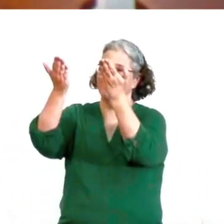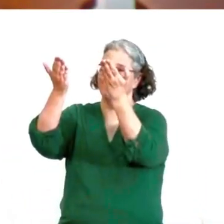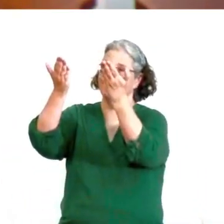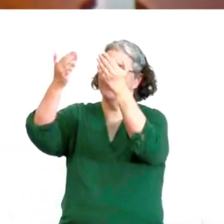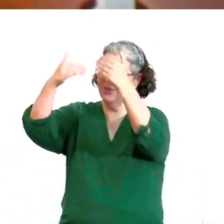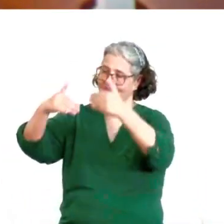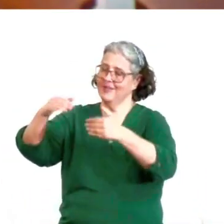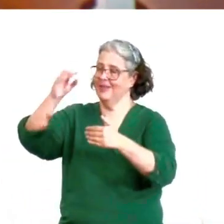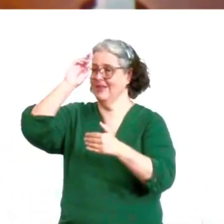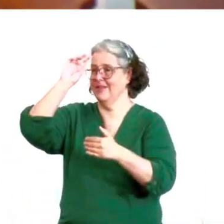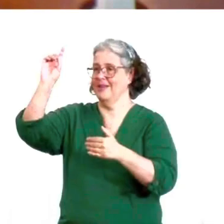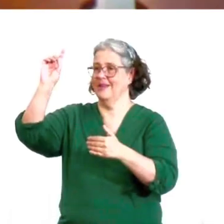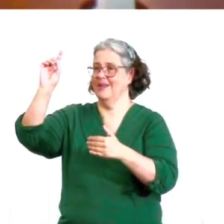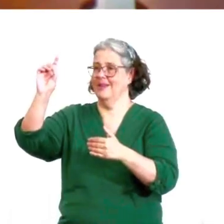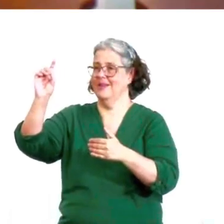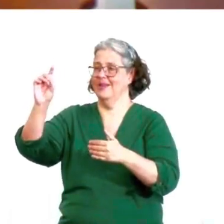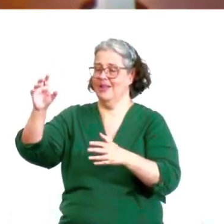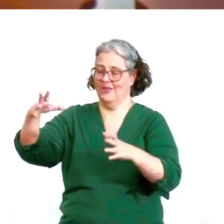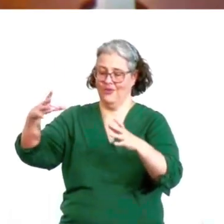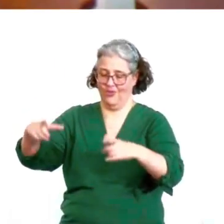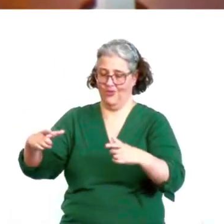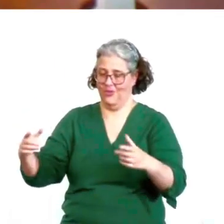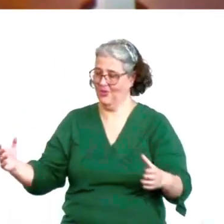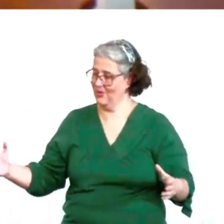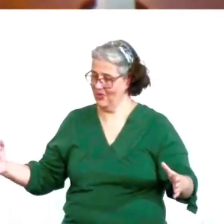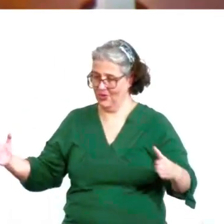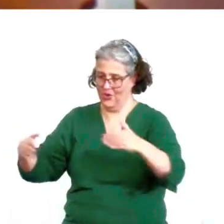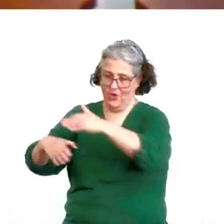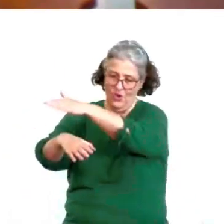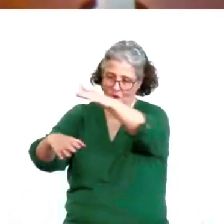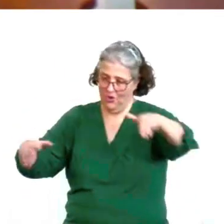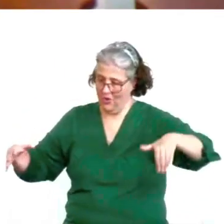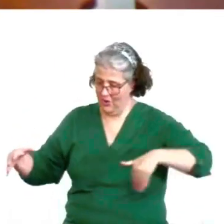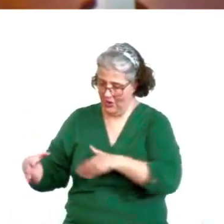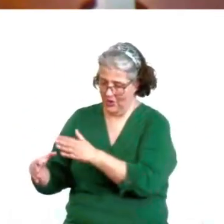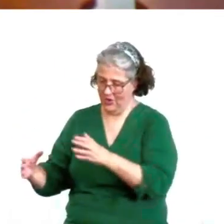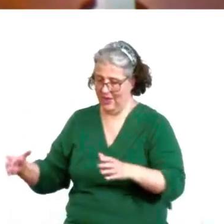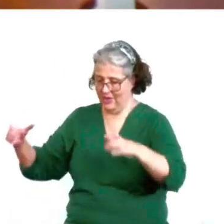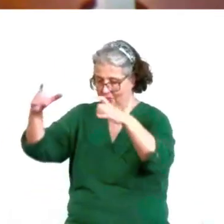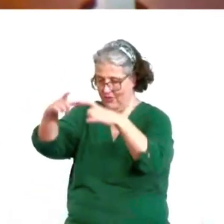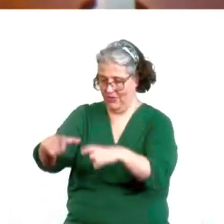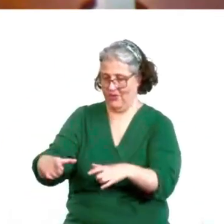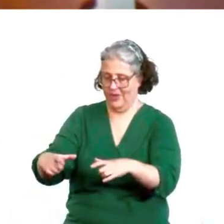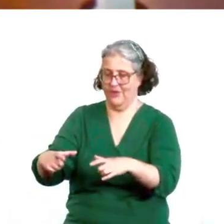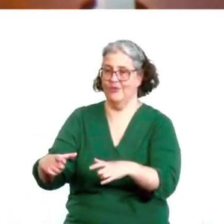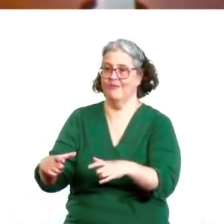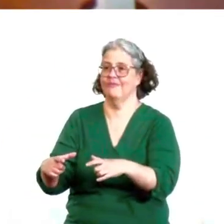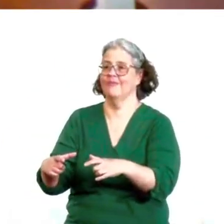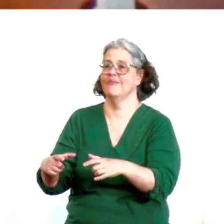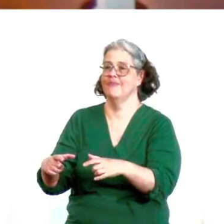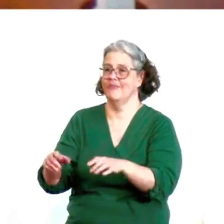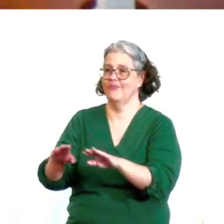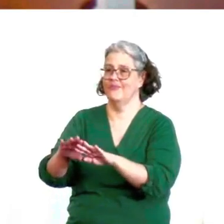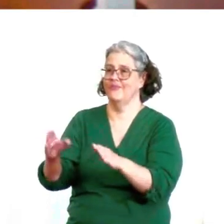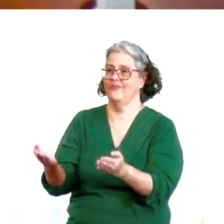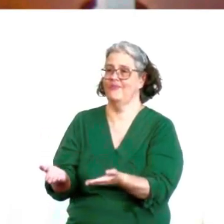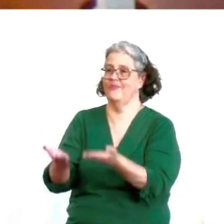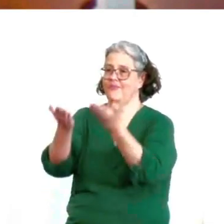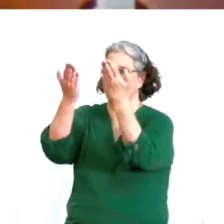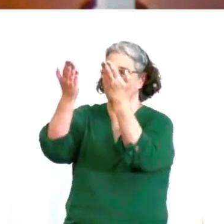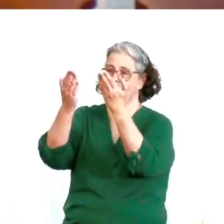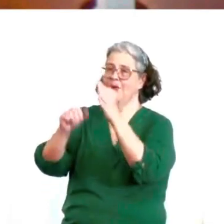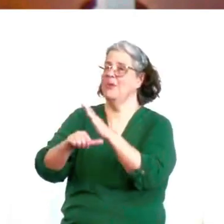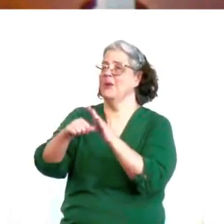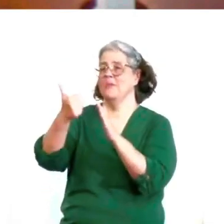No centro da terra de Canaã, à vista de um santuário cananeu, Abraão edifica o